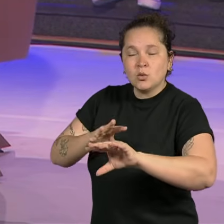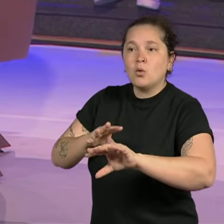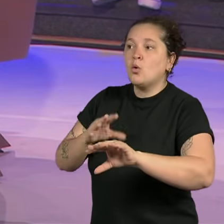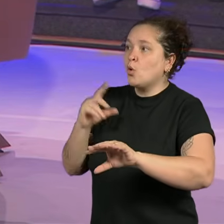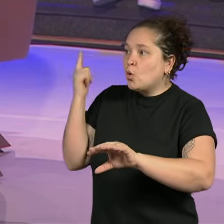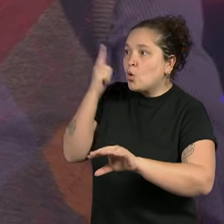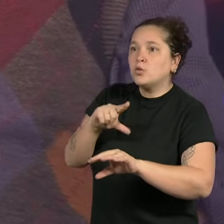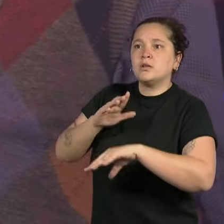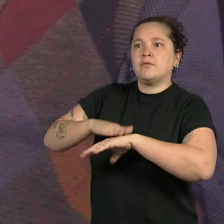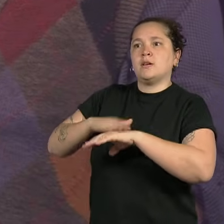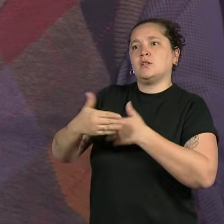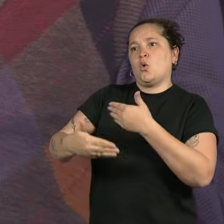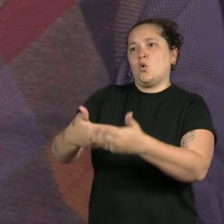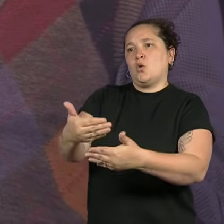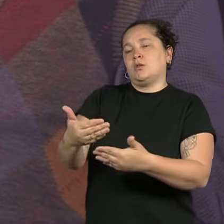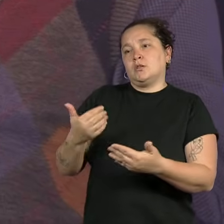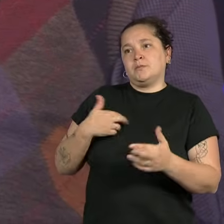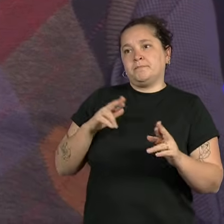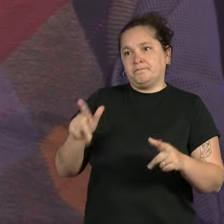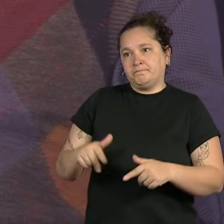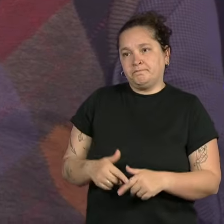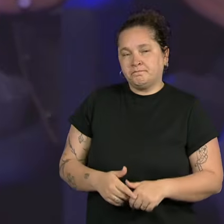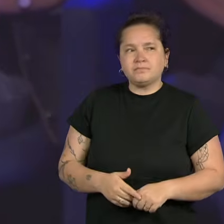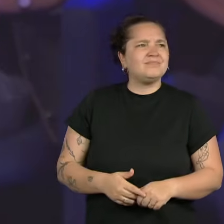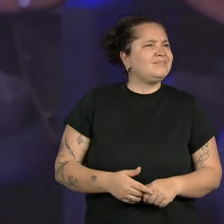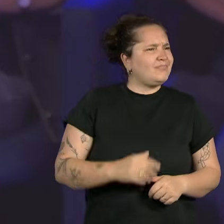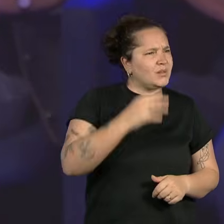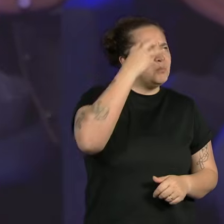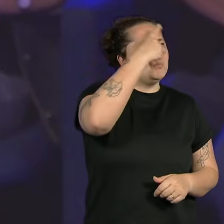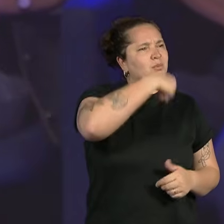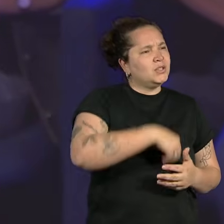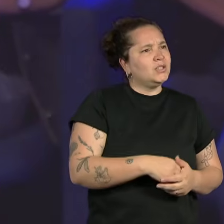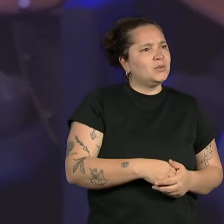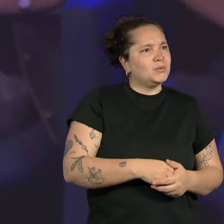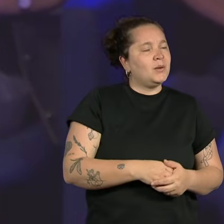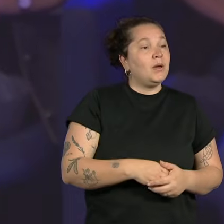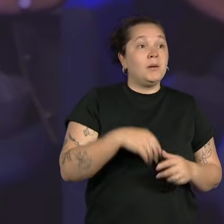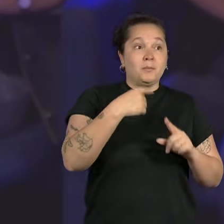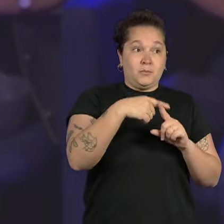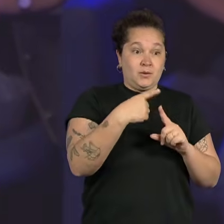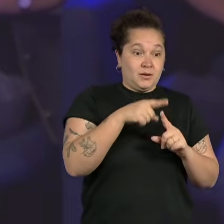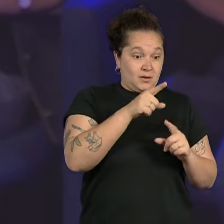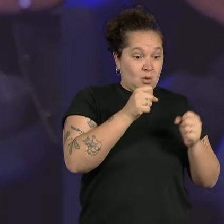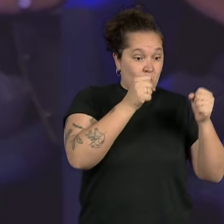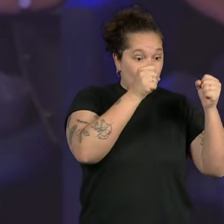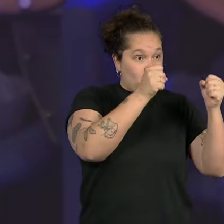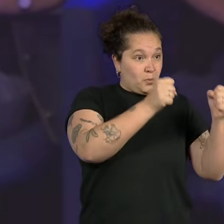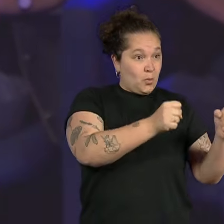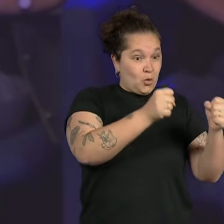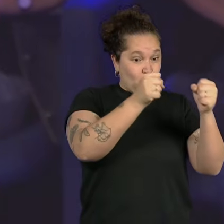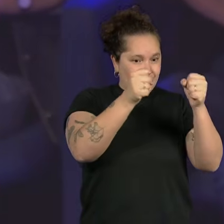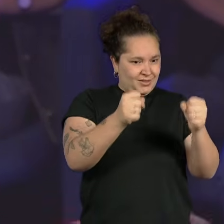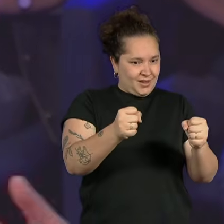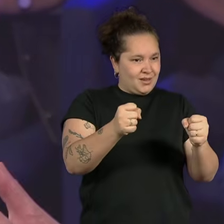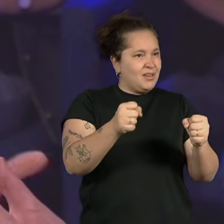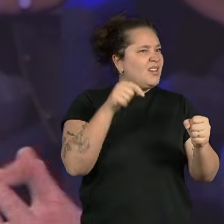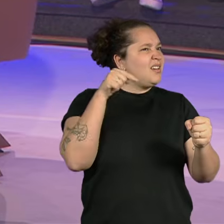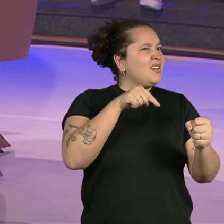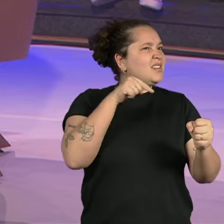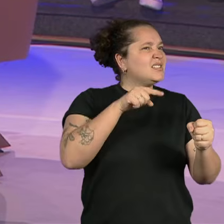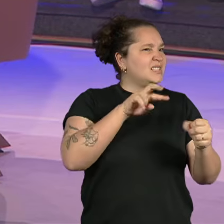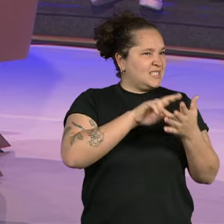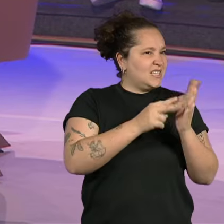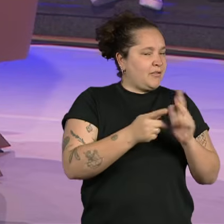mas estão juntos nessa história, né? É bonito esse conceito, né? Porque a beleza do poder está no servir mesmo, né? No servir e no fazer.